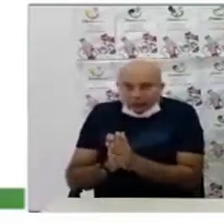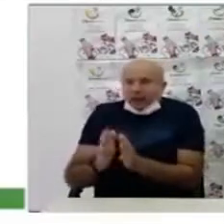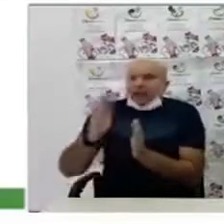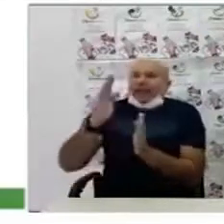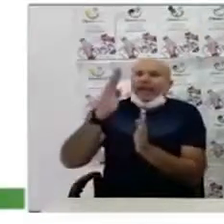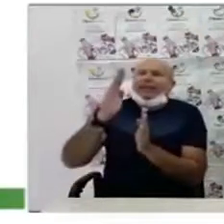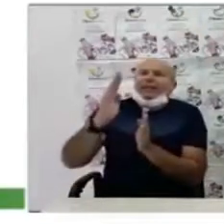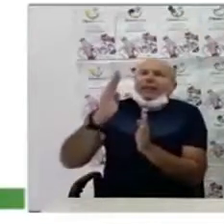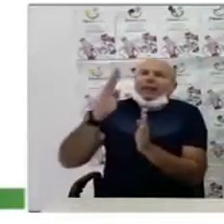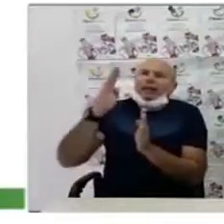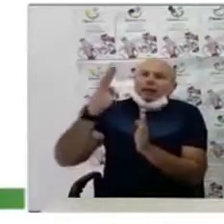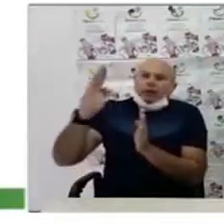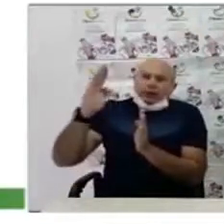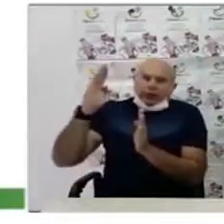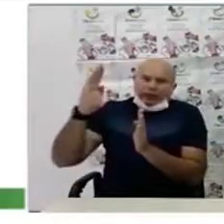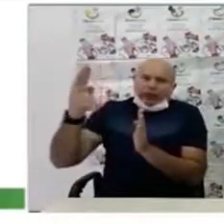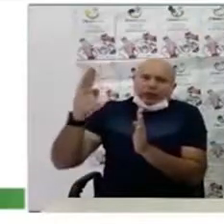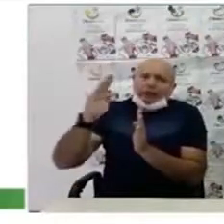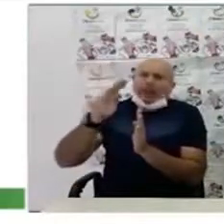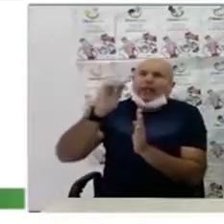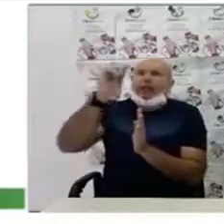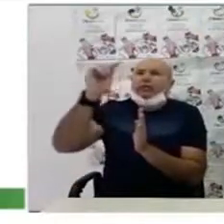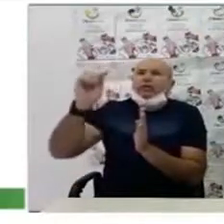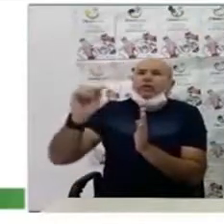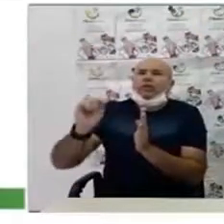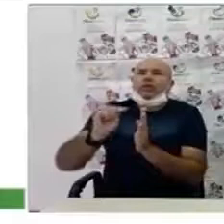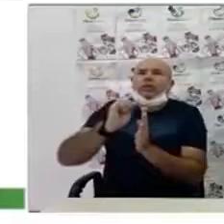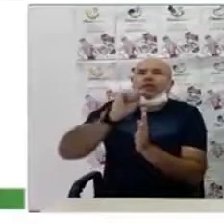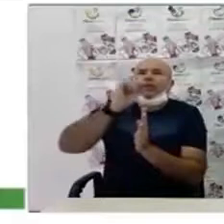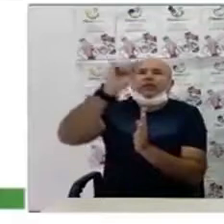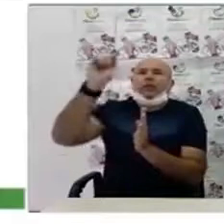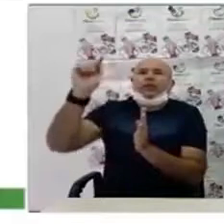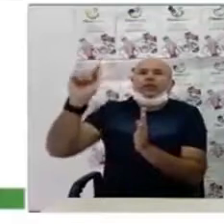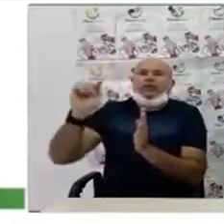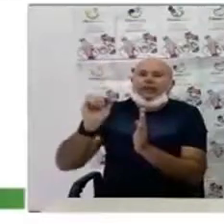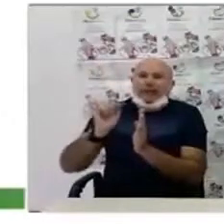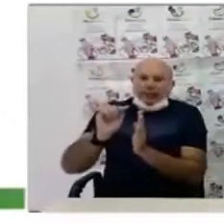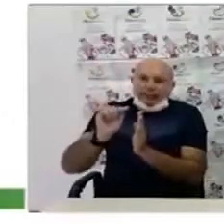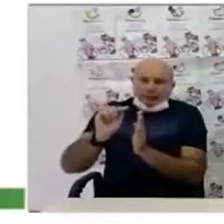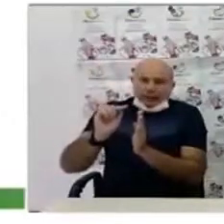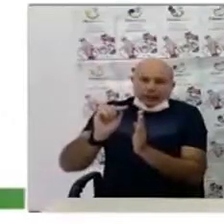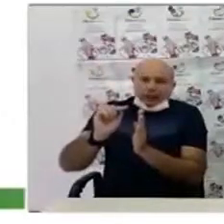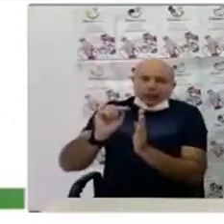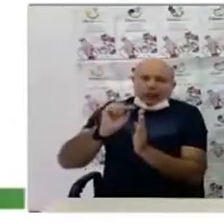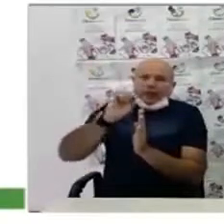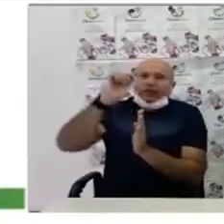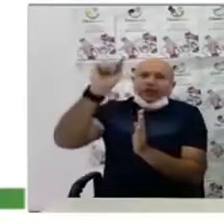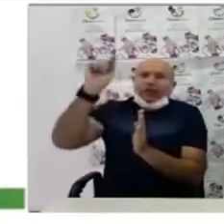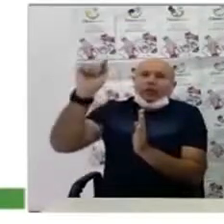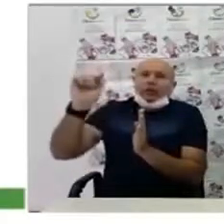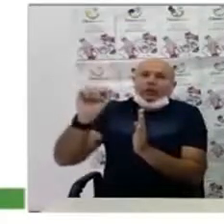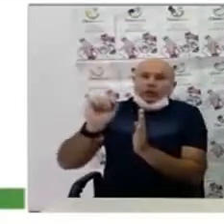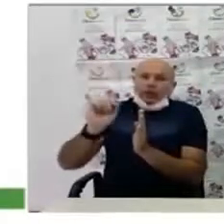energéticos. Cada camada ou nível energético, os elétrons estão em movimento com energia quantizada, ou seja,